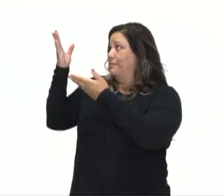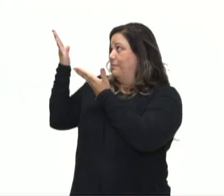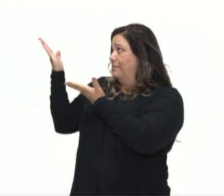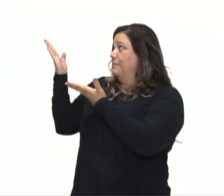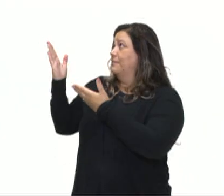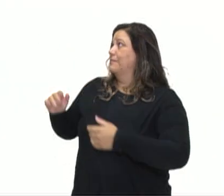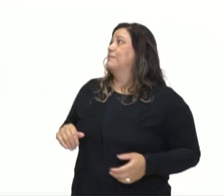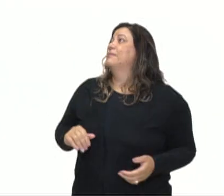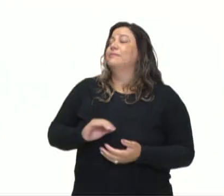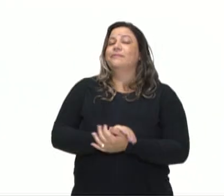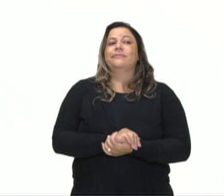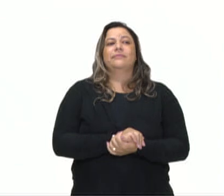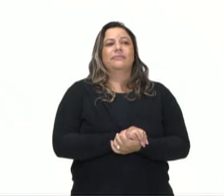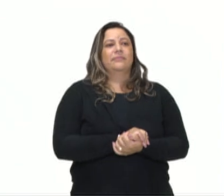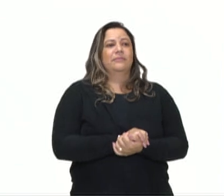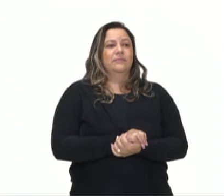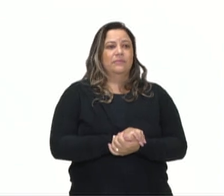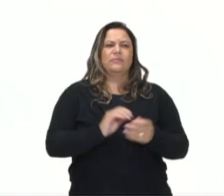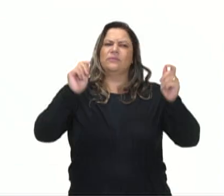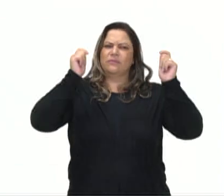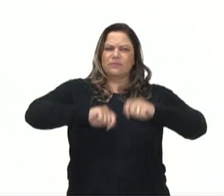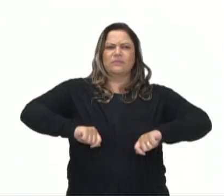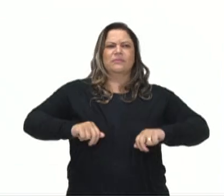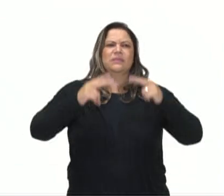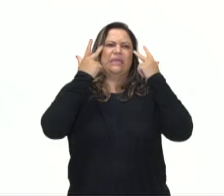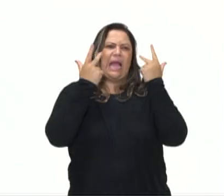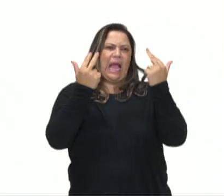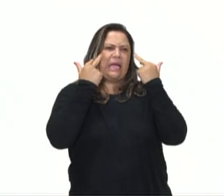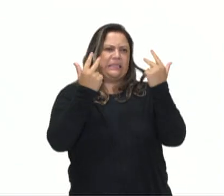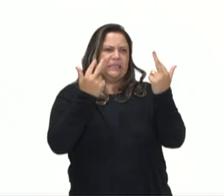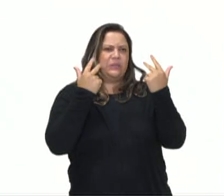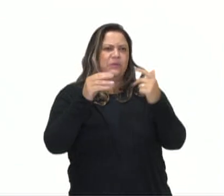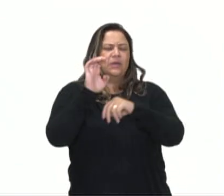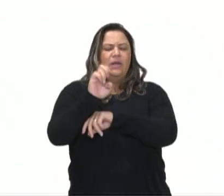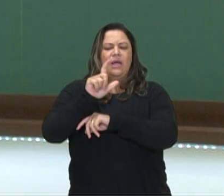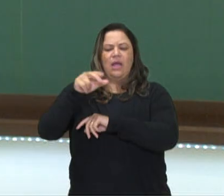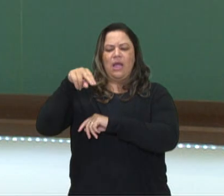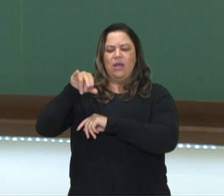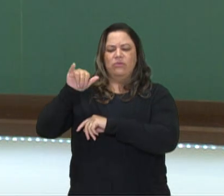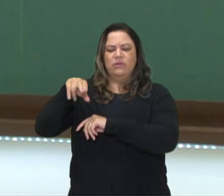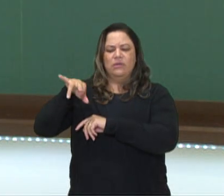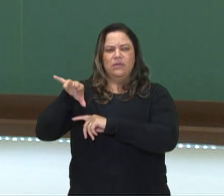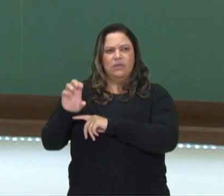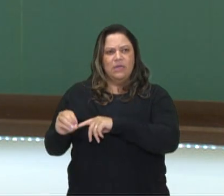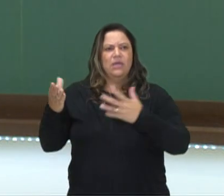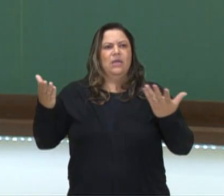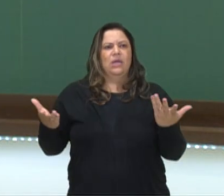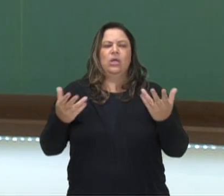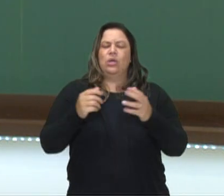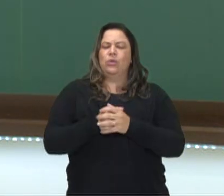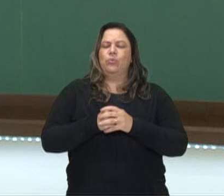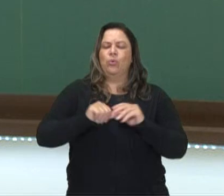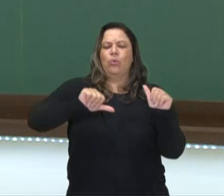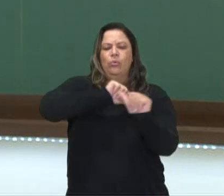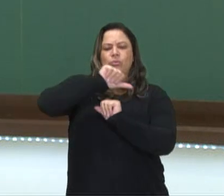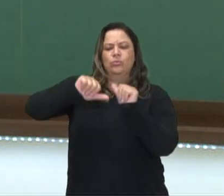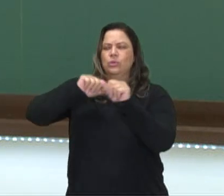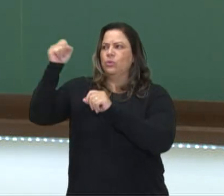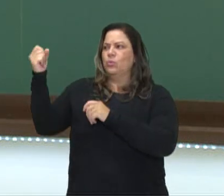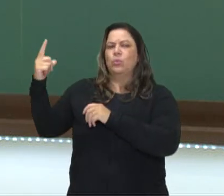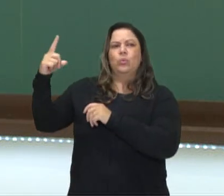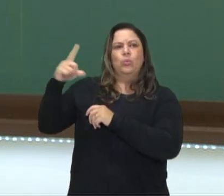Podemos citar como causa natural o El Niño, ciclo solar, deriva continental, entre outros fatores naturais, como variação da